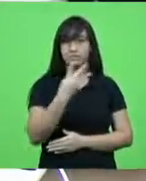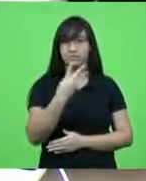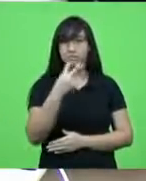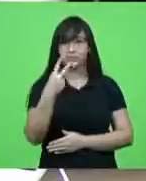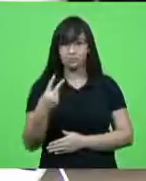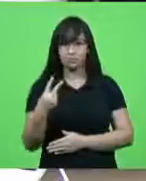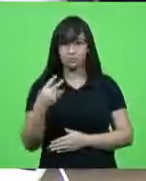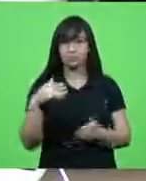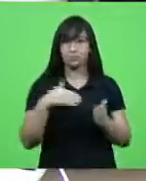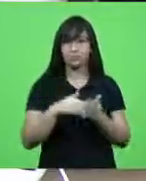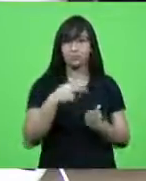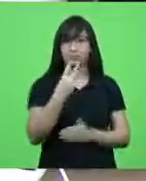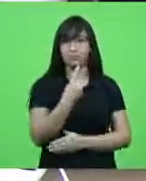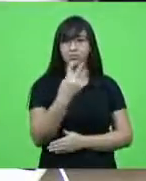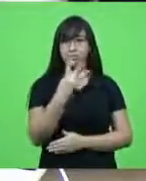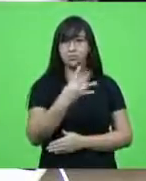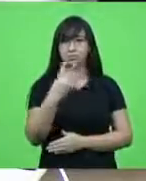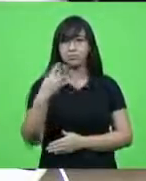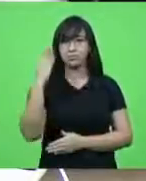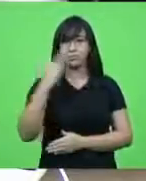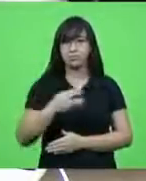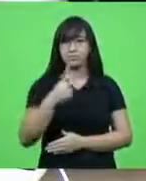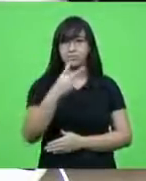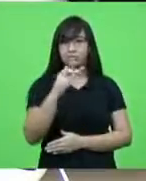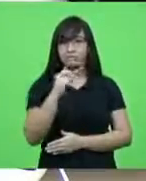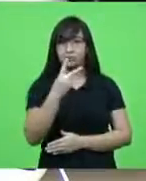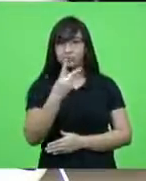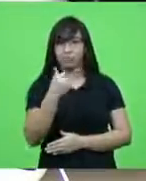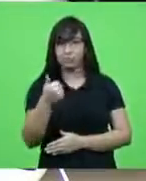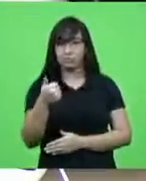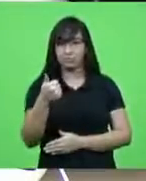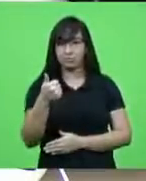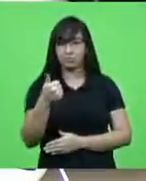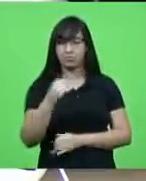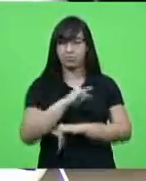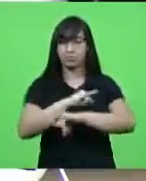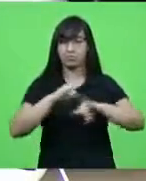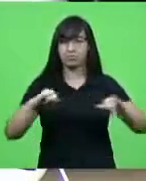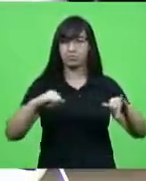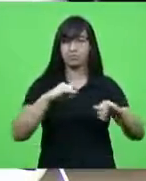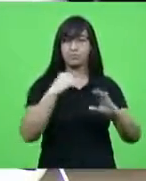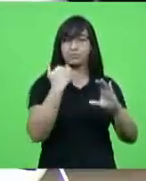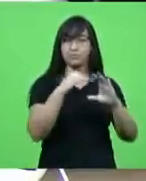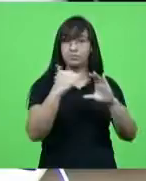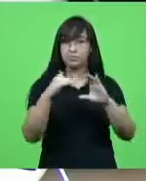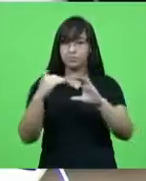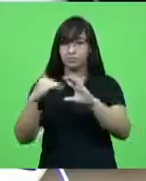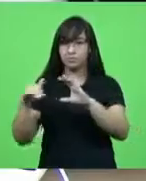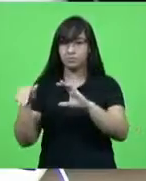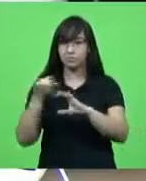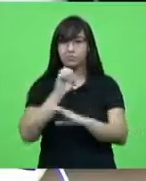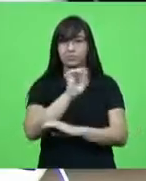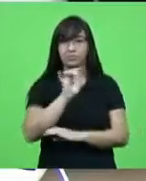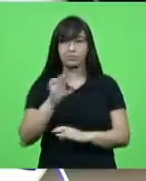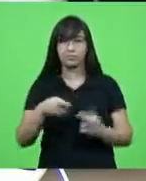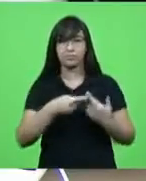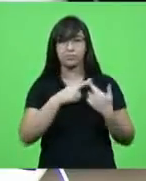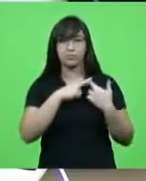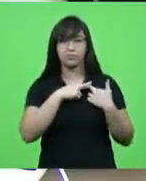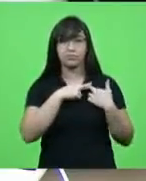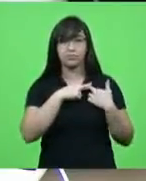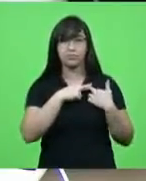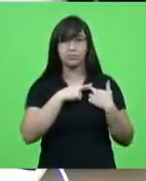244, barra 2021. E comunicou que encaminhará aos destinatários as indicações números